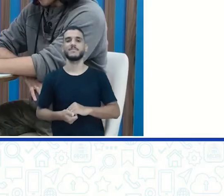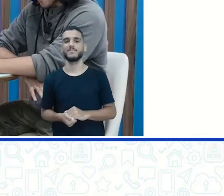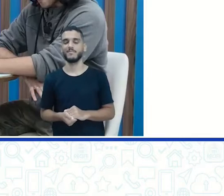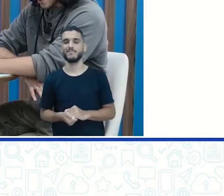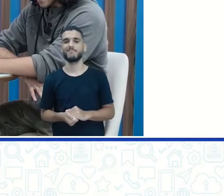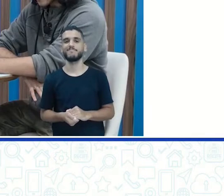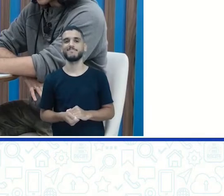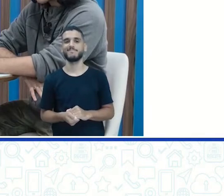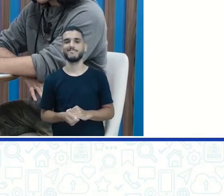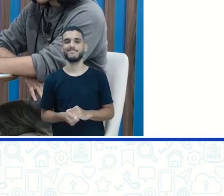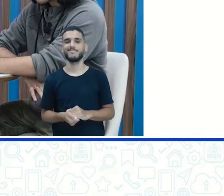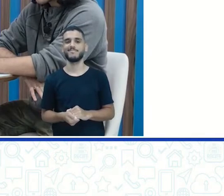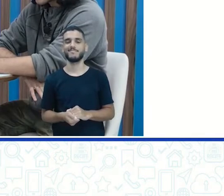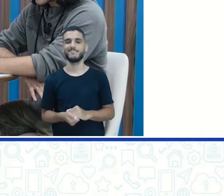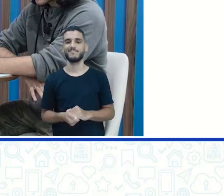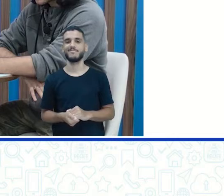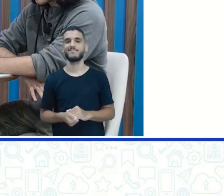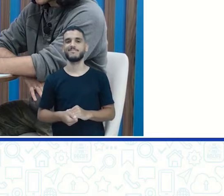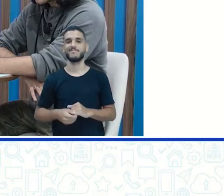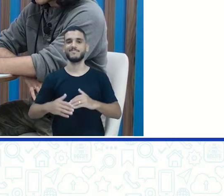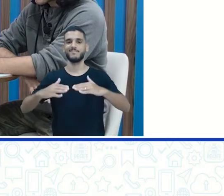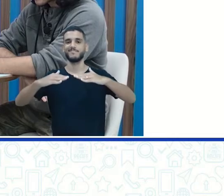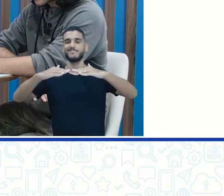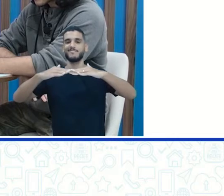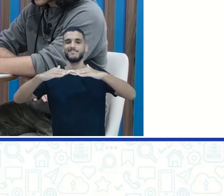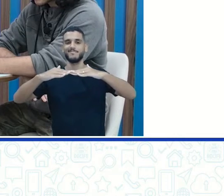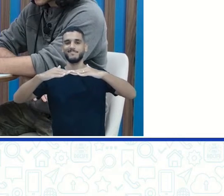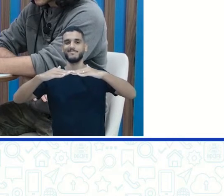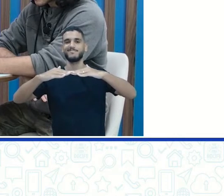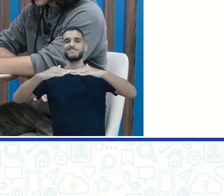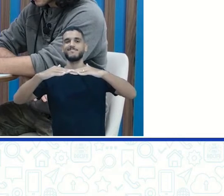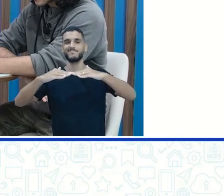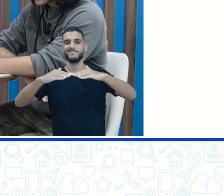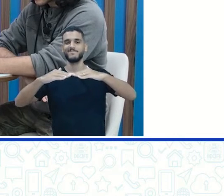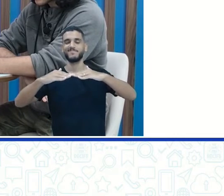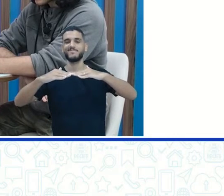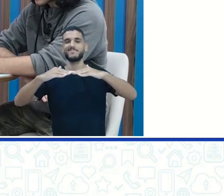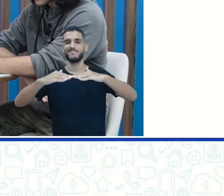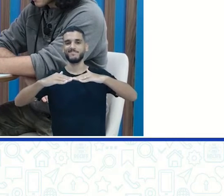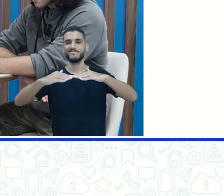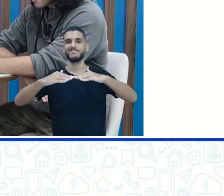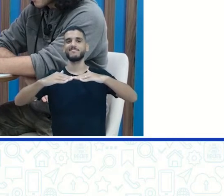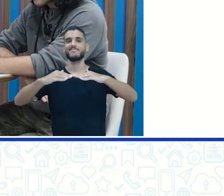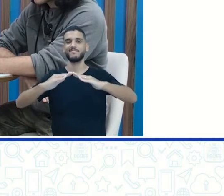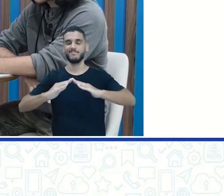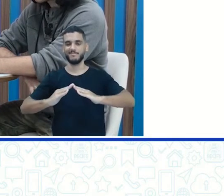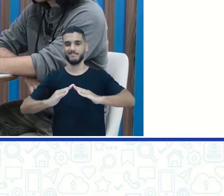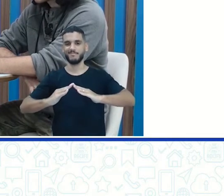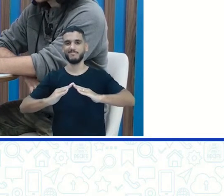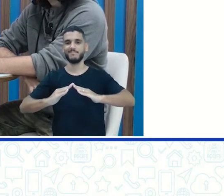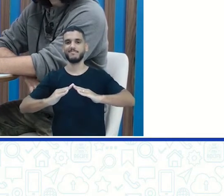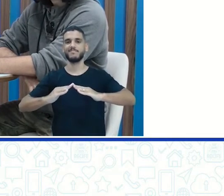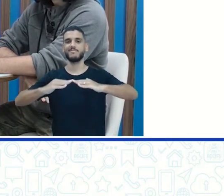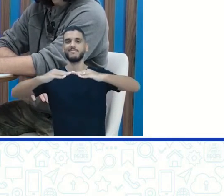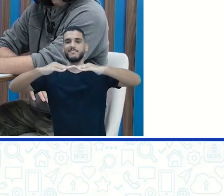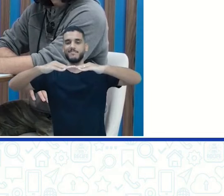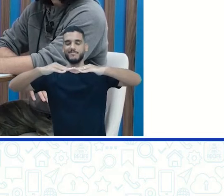A última parte. Mi, mi, ré, ré, mi,